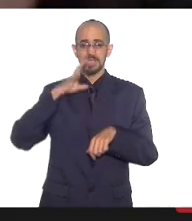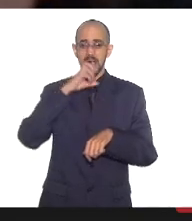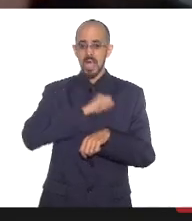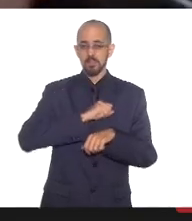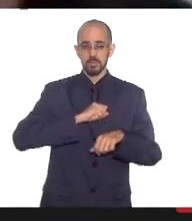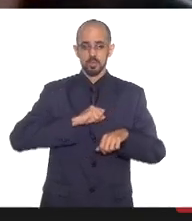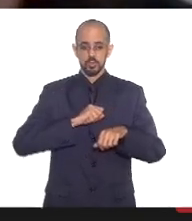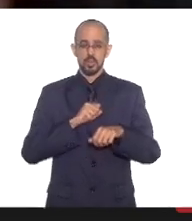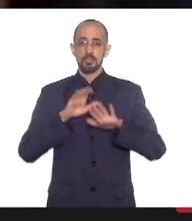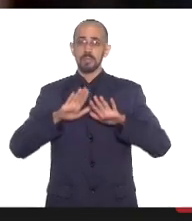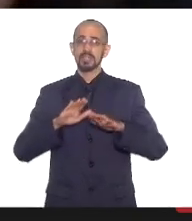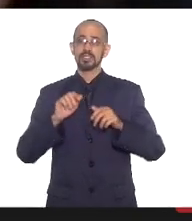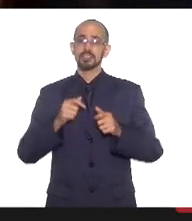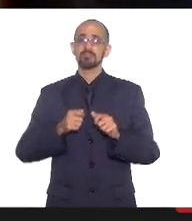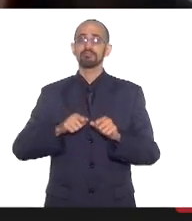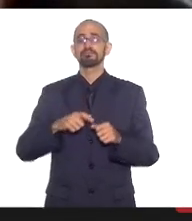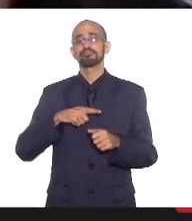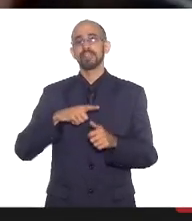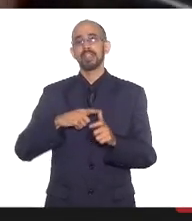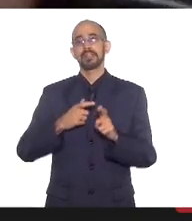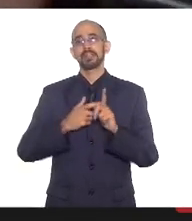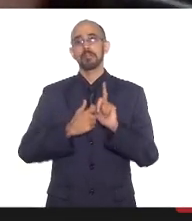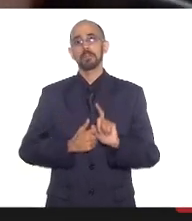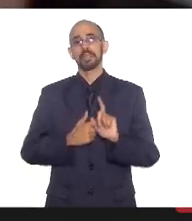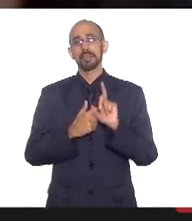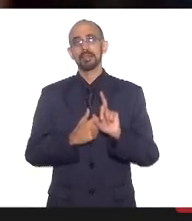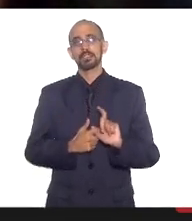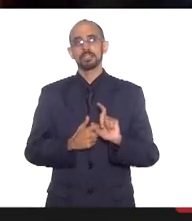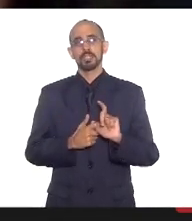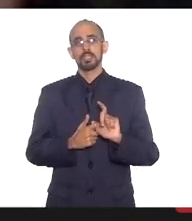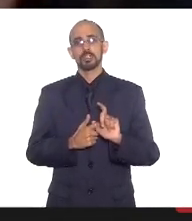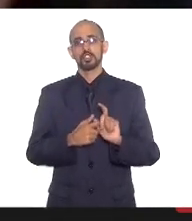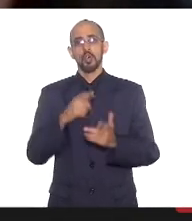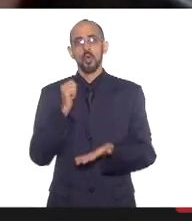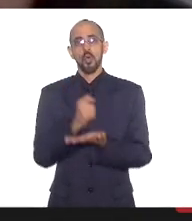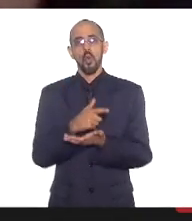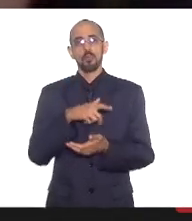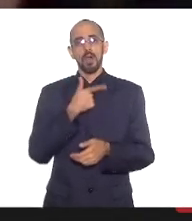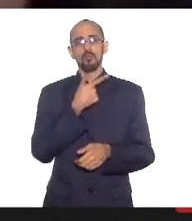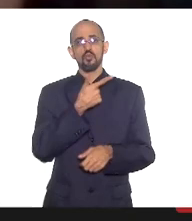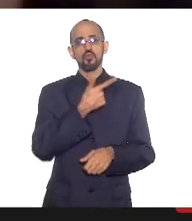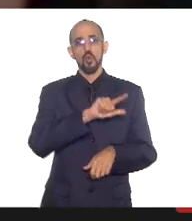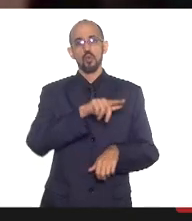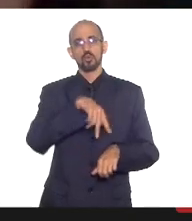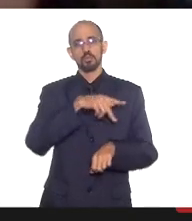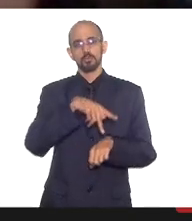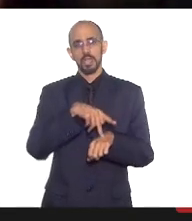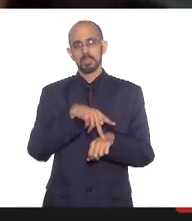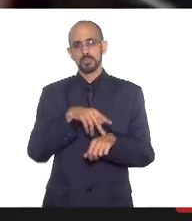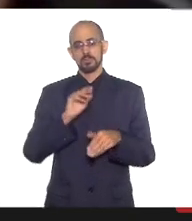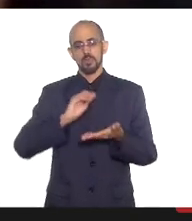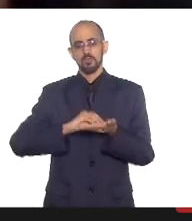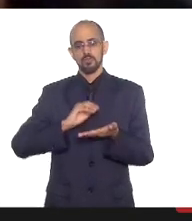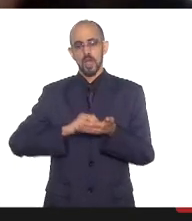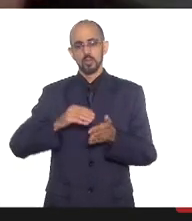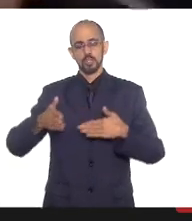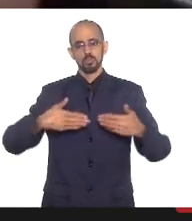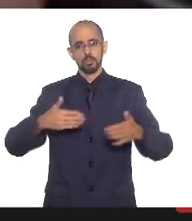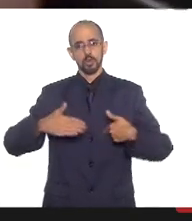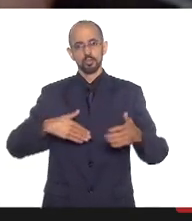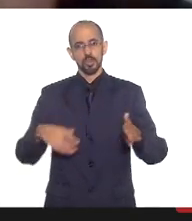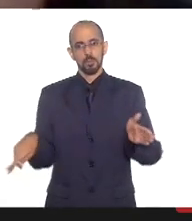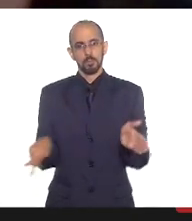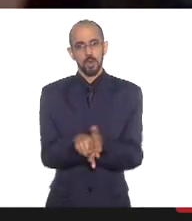ainda dependendo de importação dessas vacinas por conta de falta de insumos para uma produção própria rosa e isso